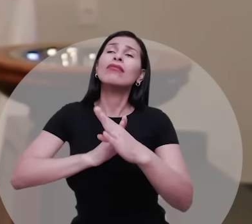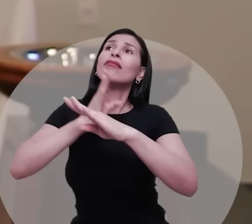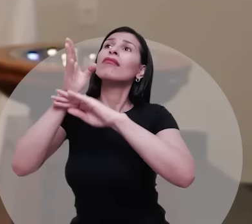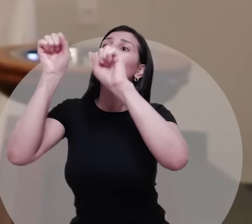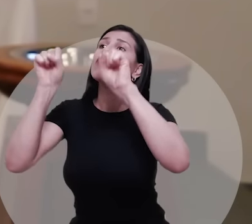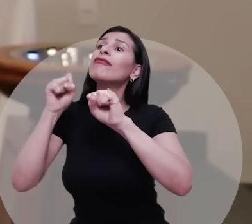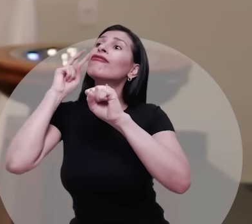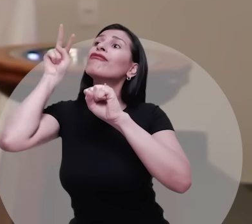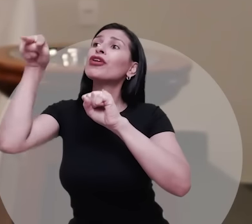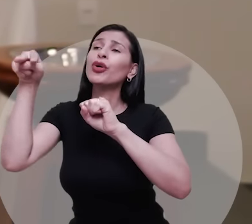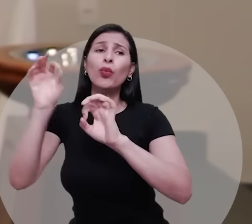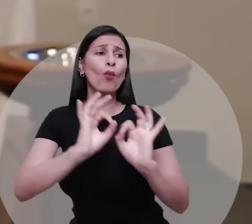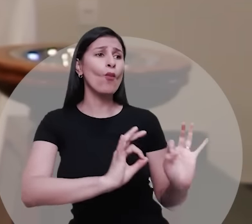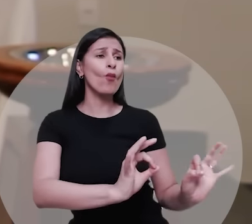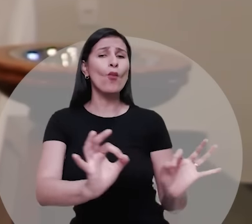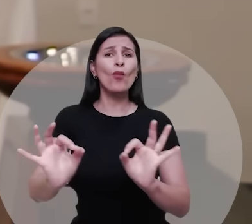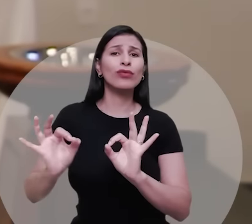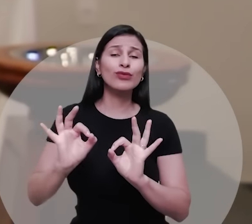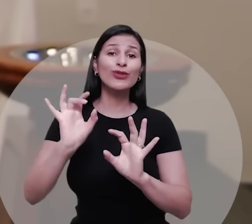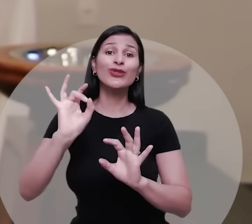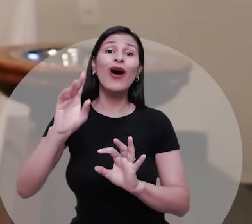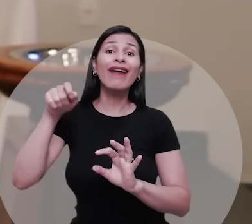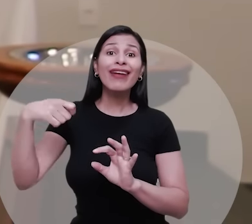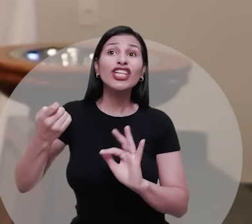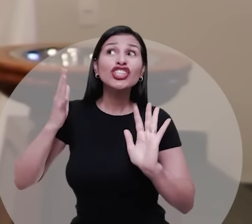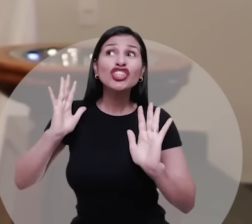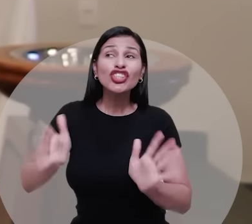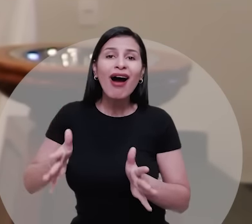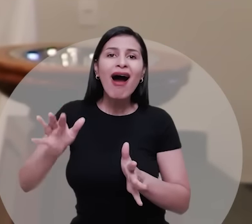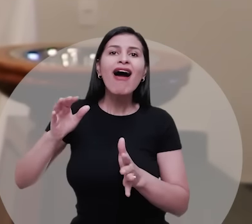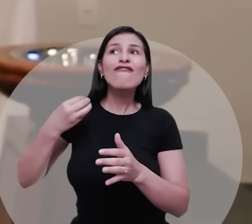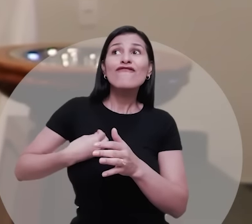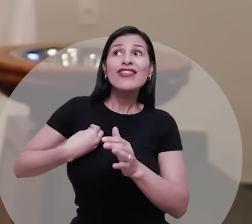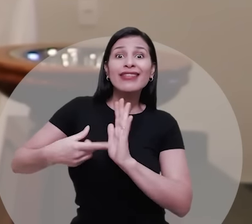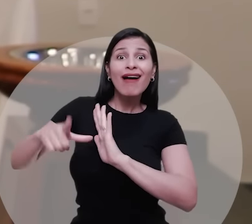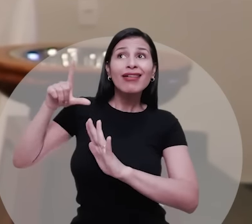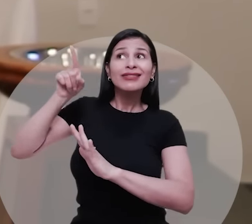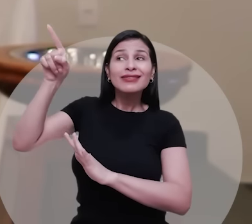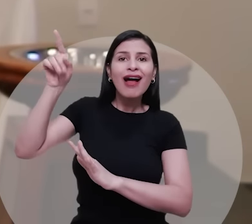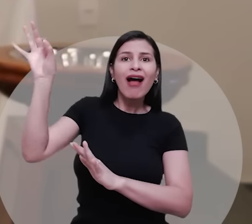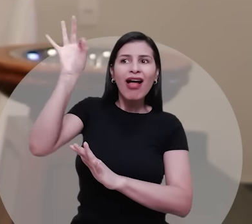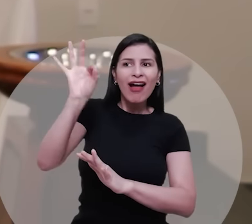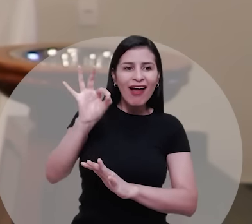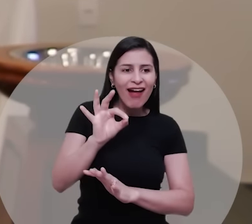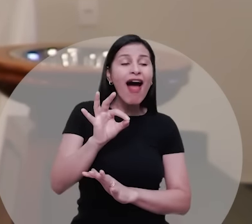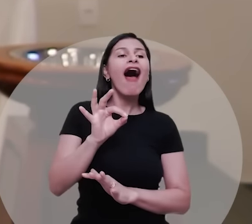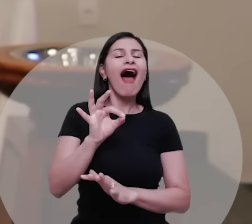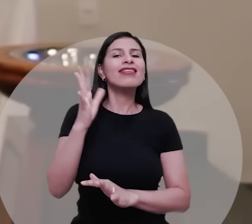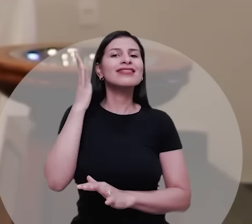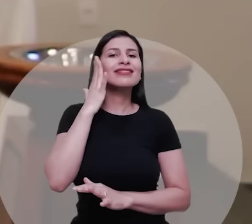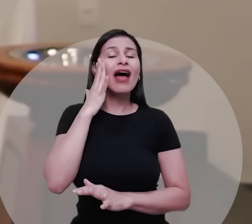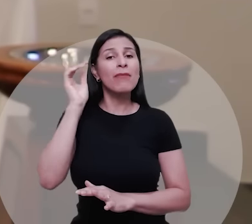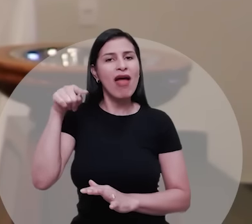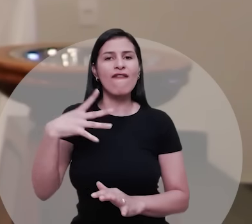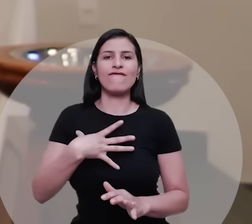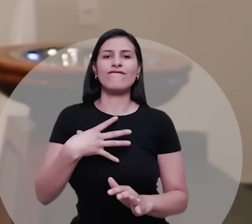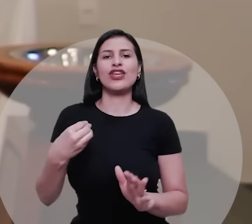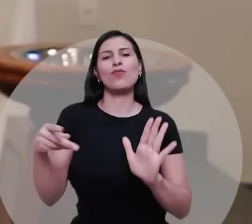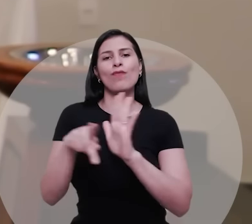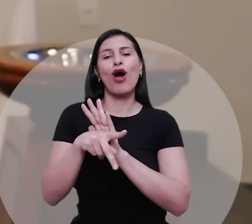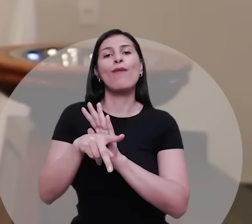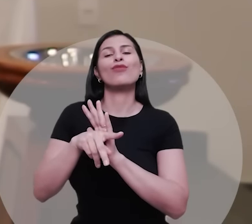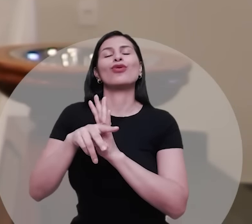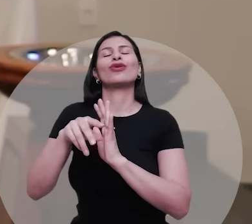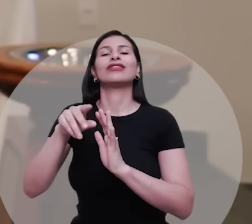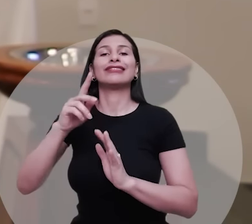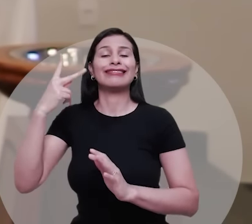desceu, o Filho do Homem. E assim como Moisés levantou a serpente do deserto, assim também é